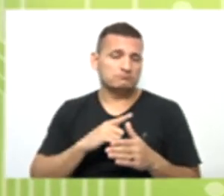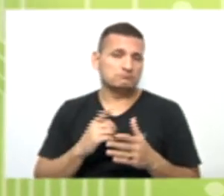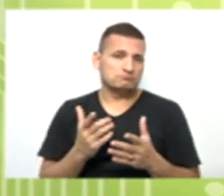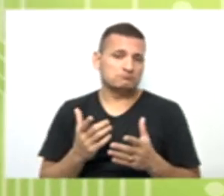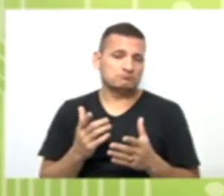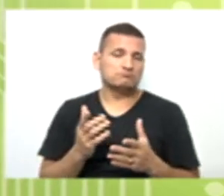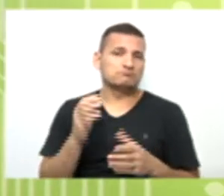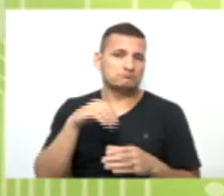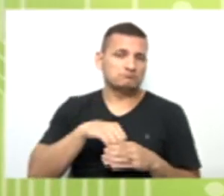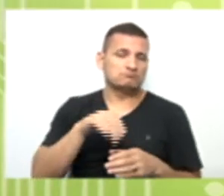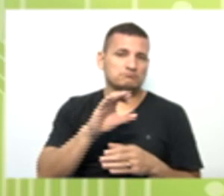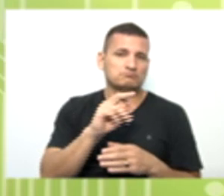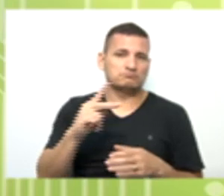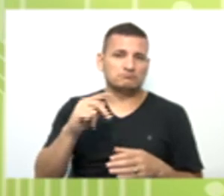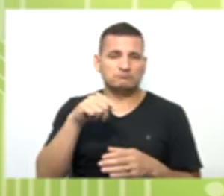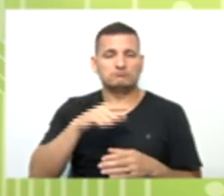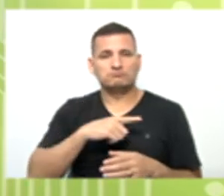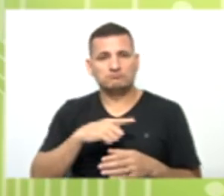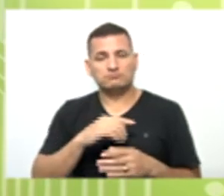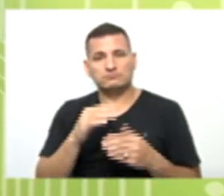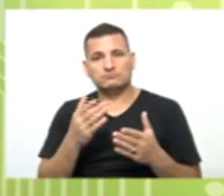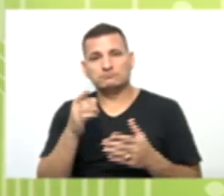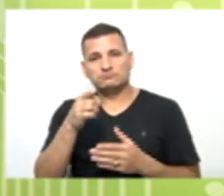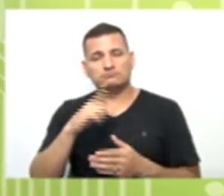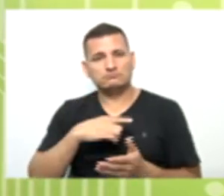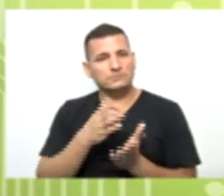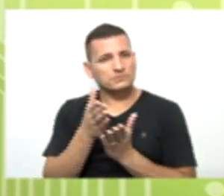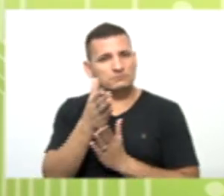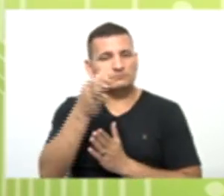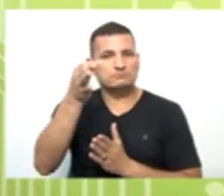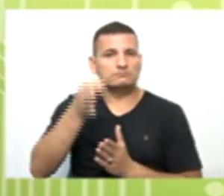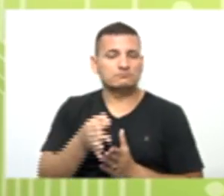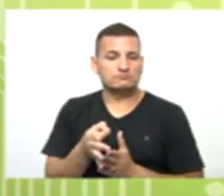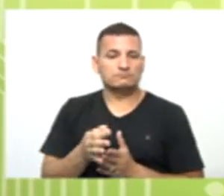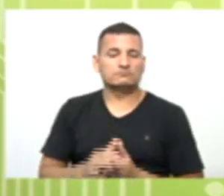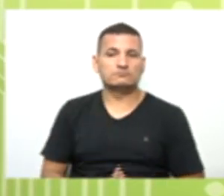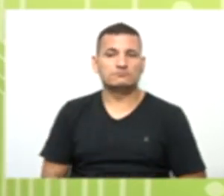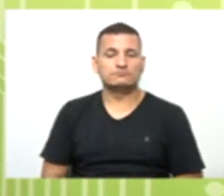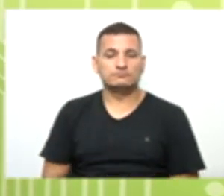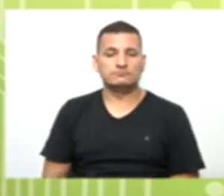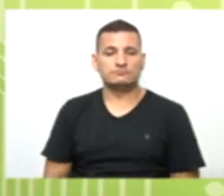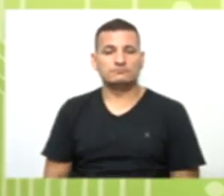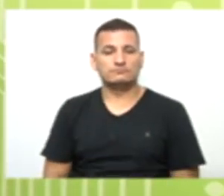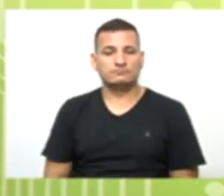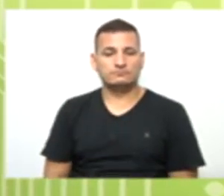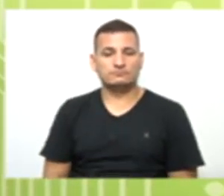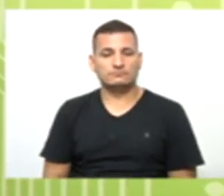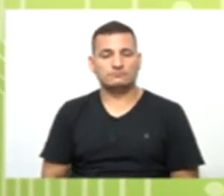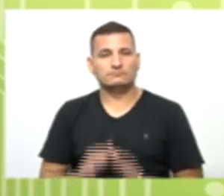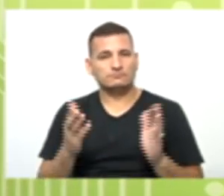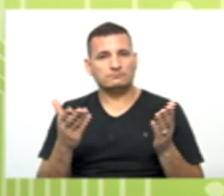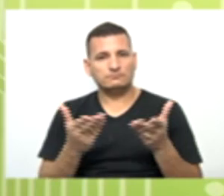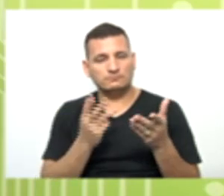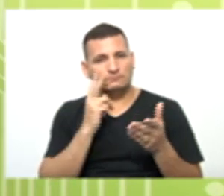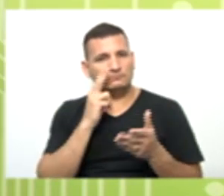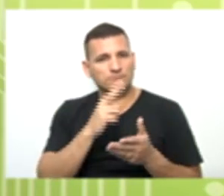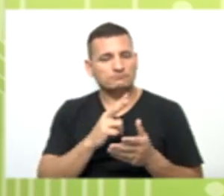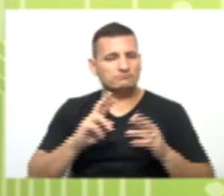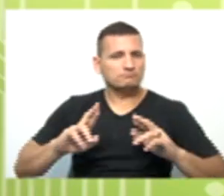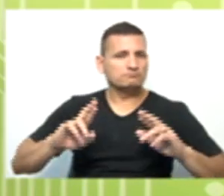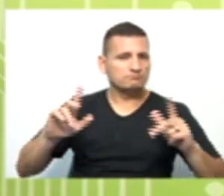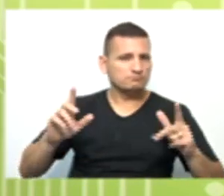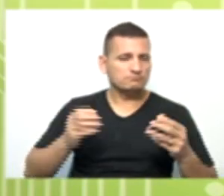de cooperativas. Então, você está no caminho certo, tá? E aí, então, a gente vai ver qual a